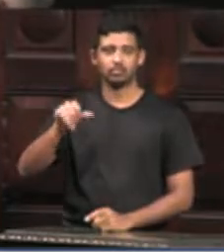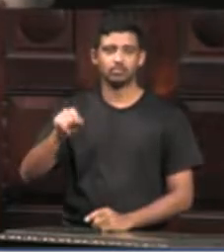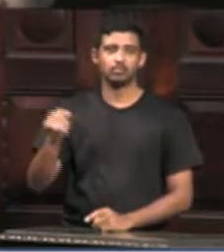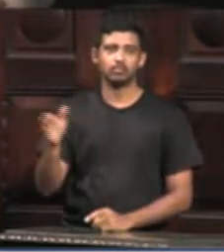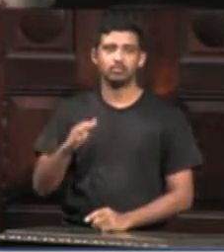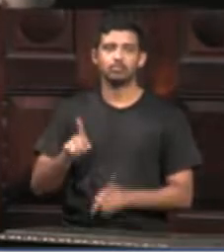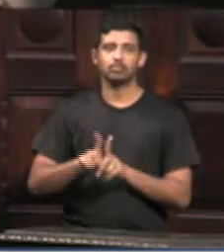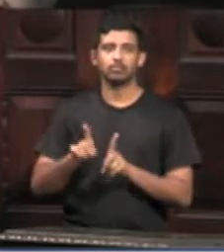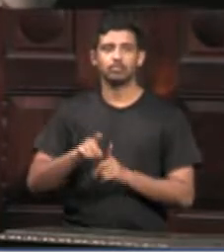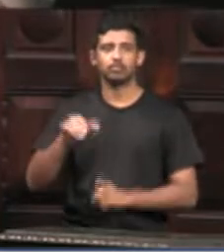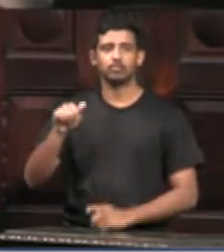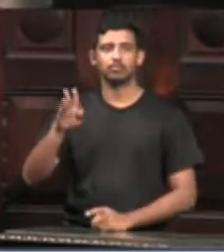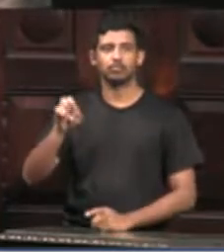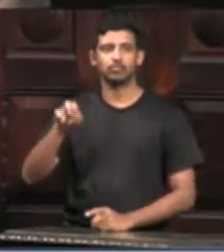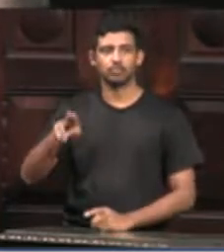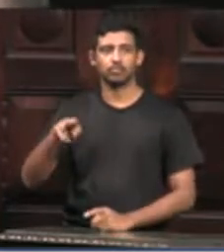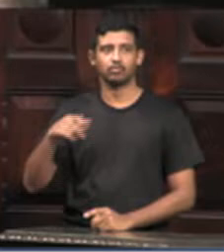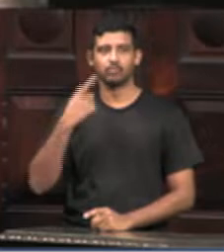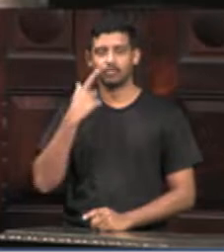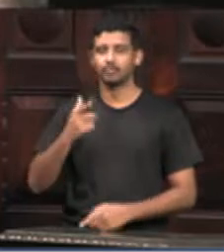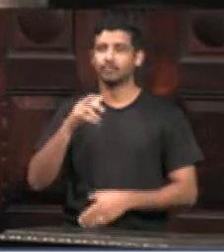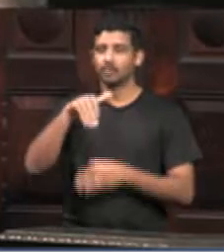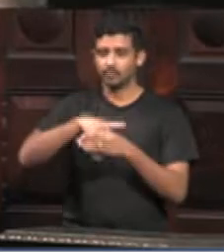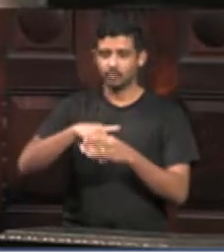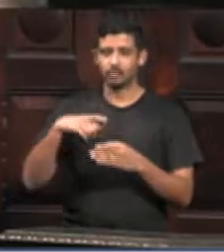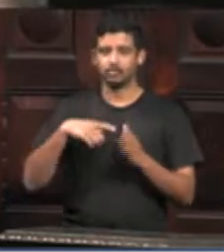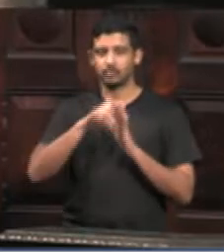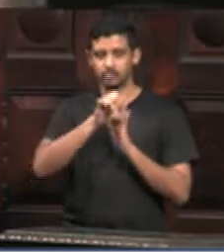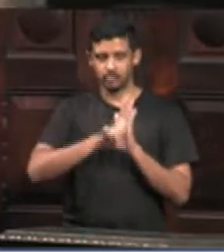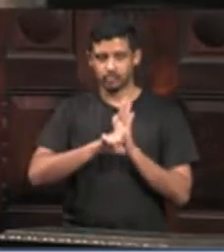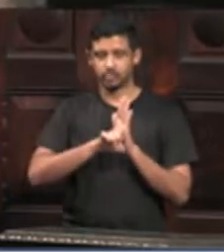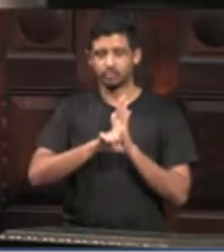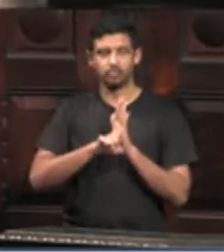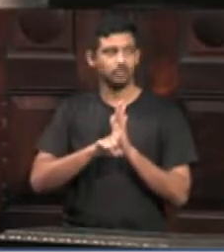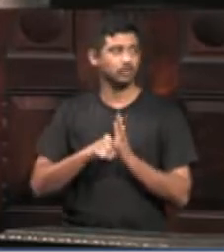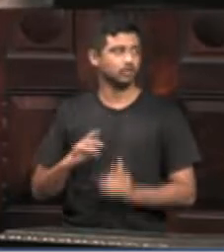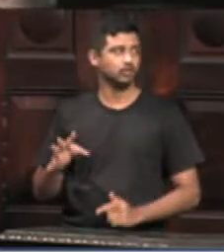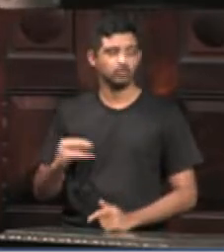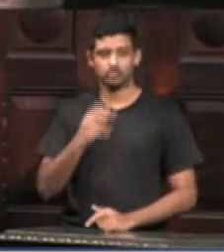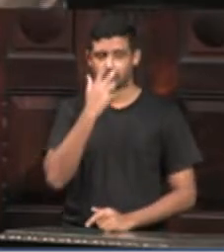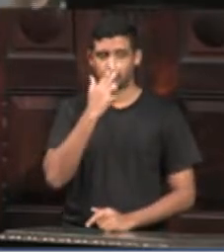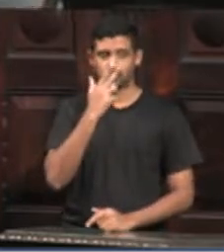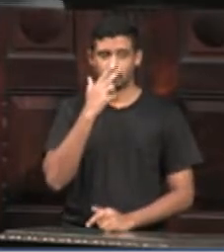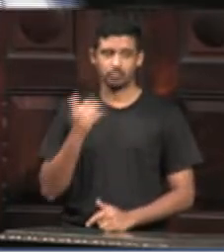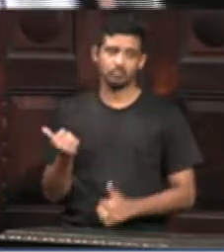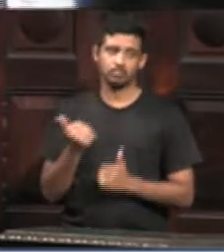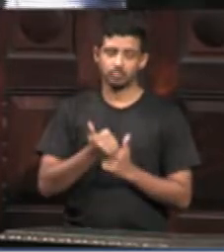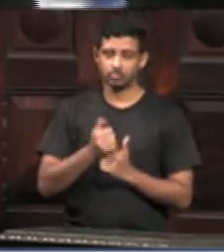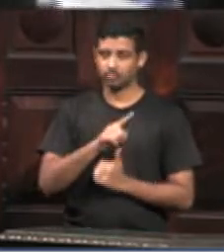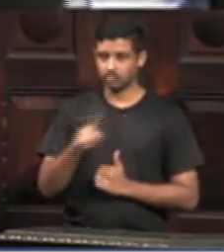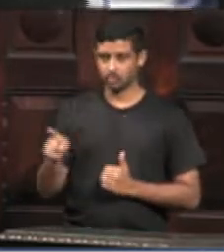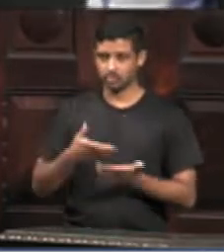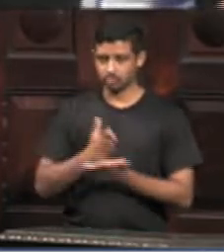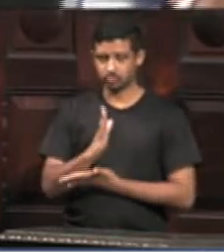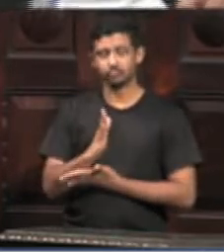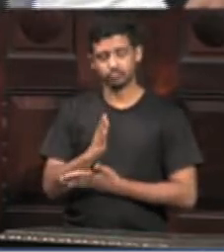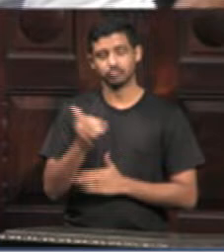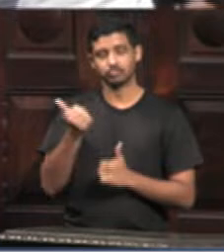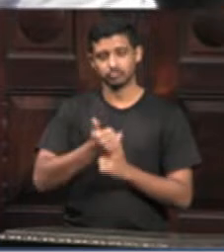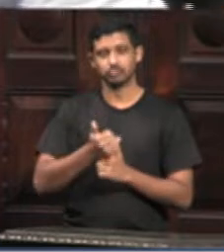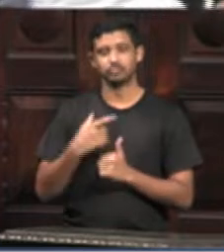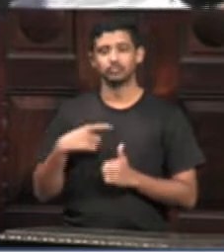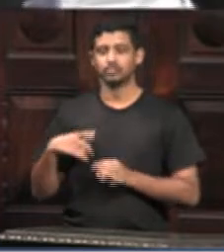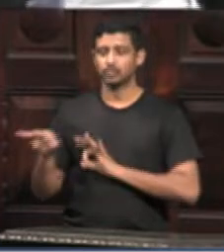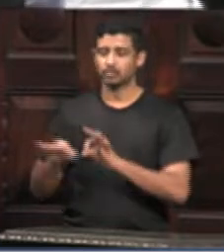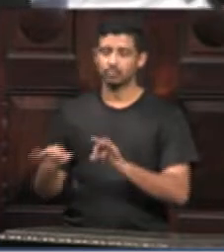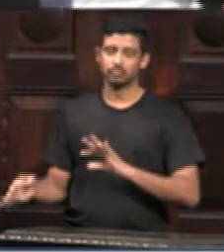Coelho. Em votação, as emendas com os pareceres favoráveis. Senhores que aprovam nessa comissão, aprovado. Em votação, projeto assim